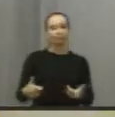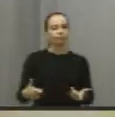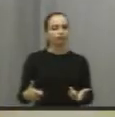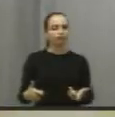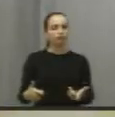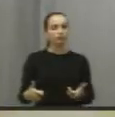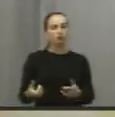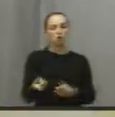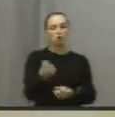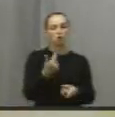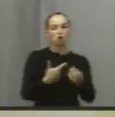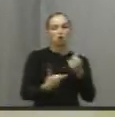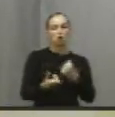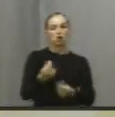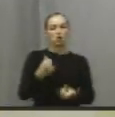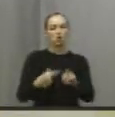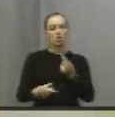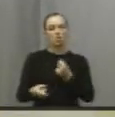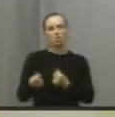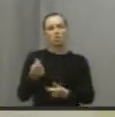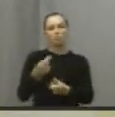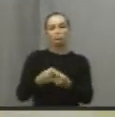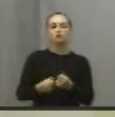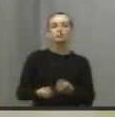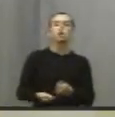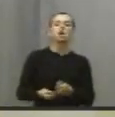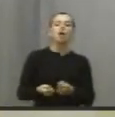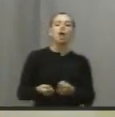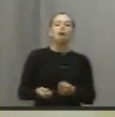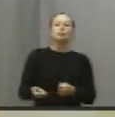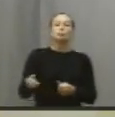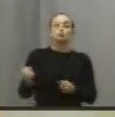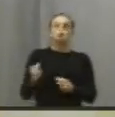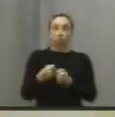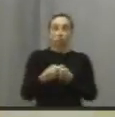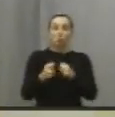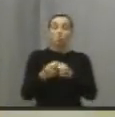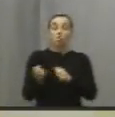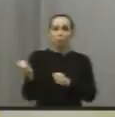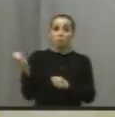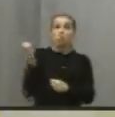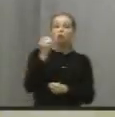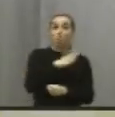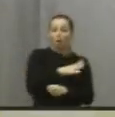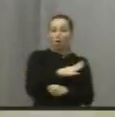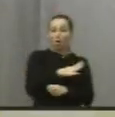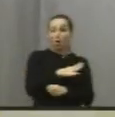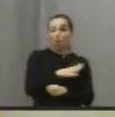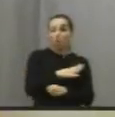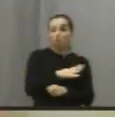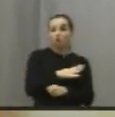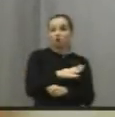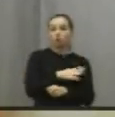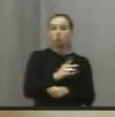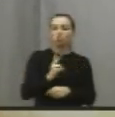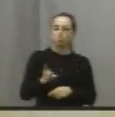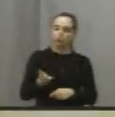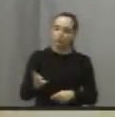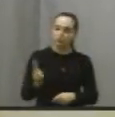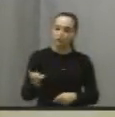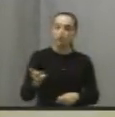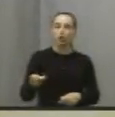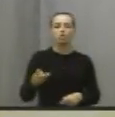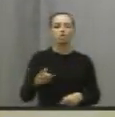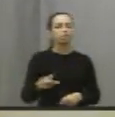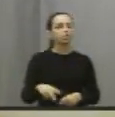recurso de milhões, pode ajudar a renovar a frota no primeiro momento, mas não há sustentabilidade nesse modelo, se é o que está sendo posto